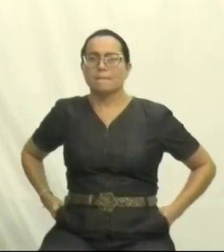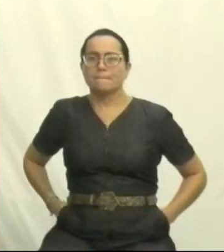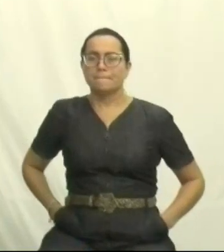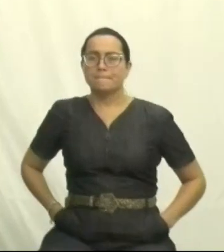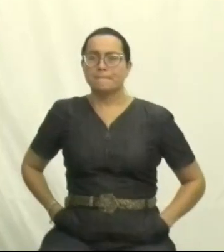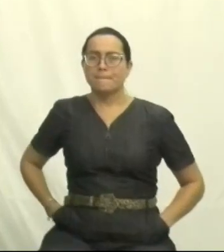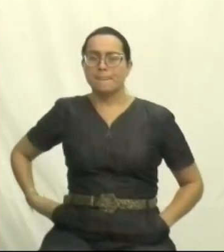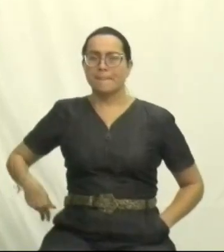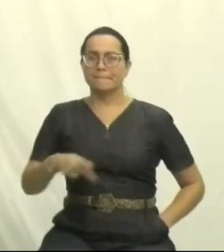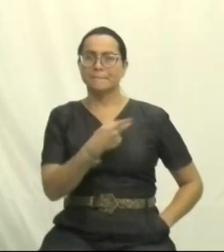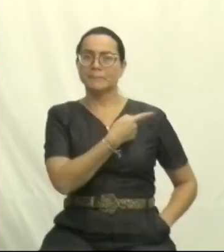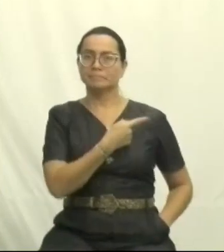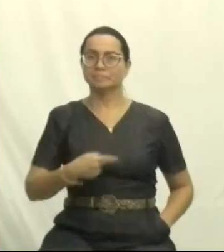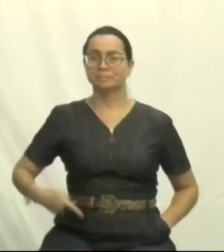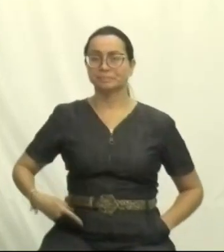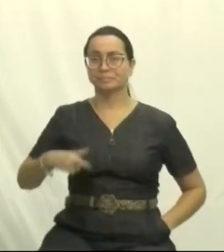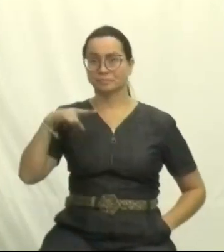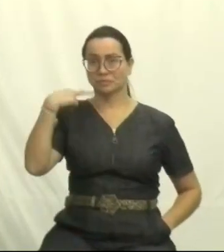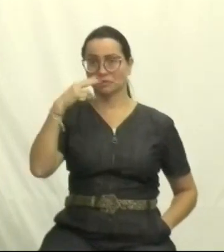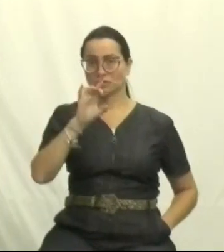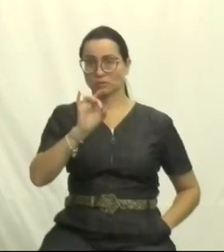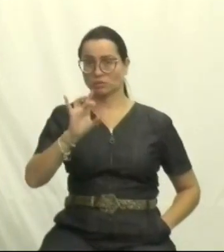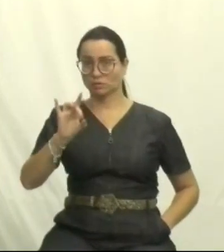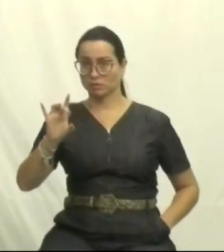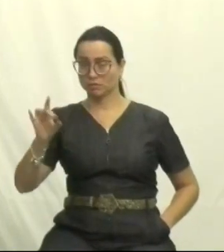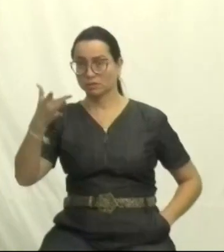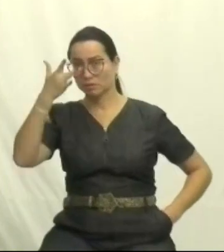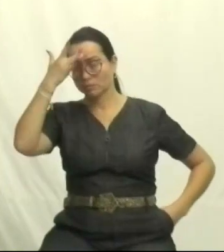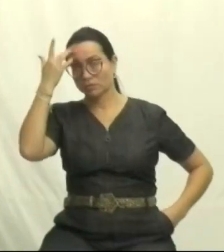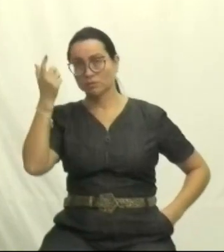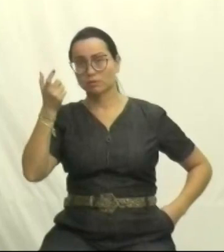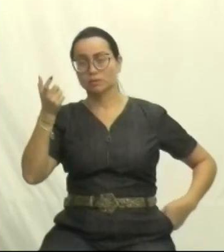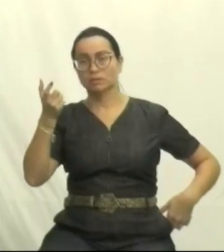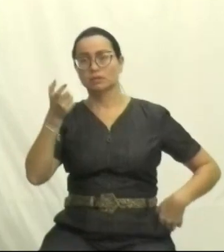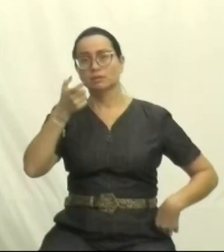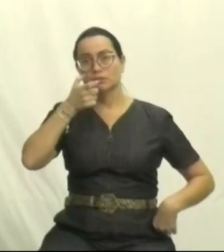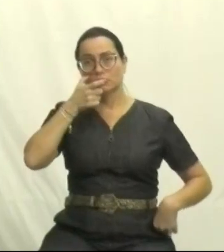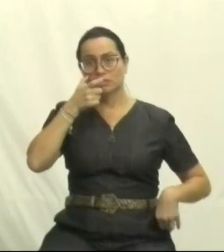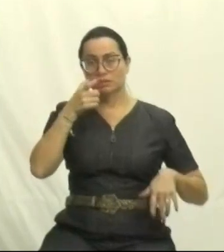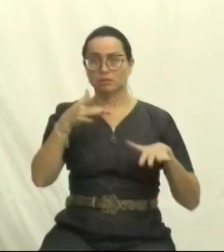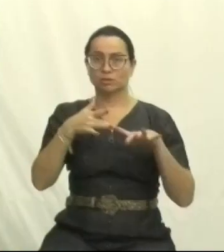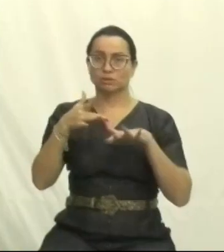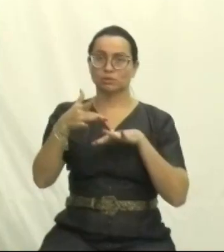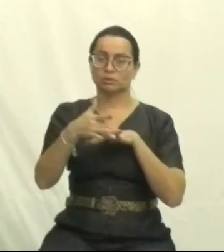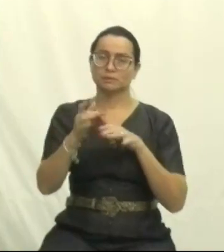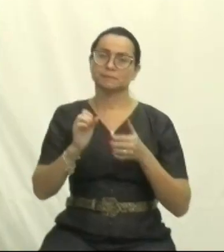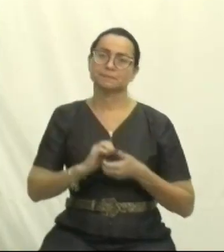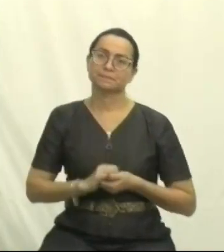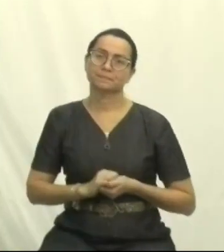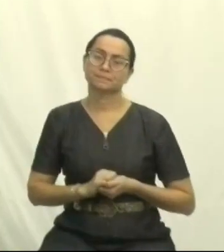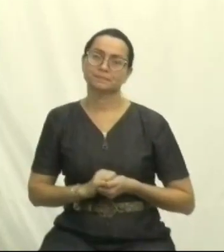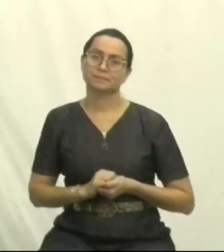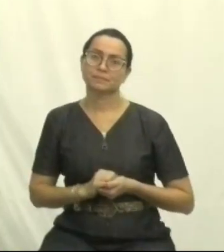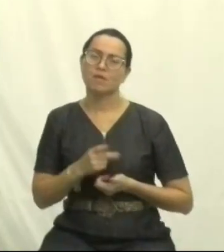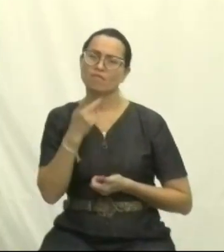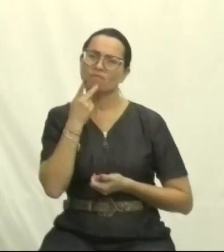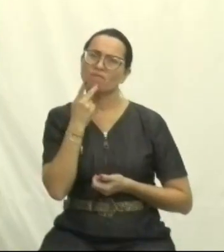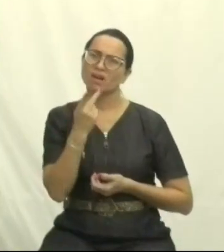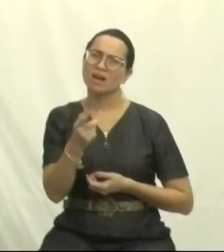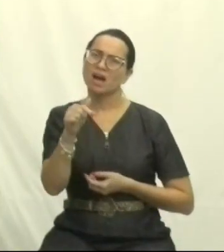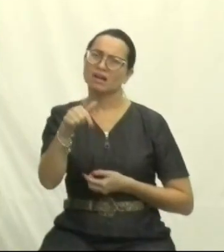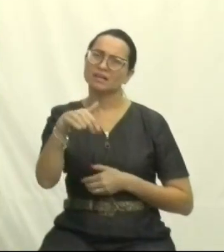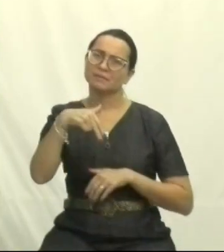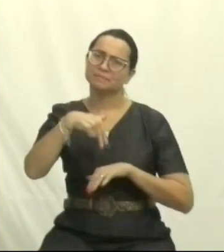Senhor presidente, vereadores e vereadoras, o público que nos assiste, eu trago à tribuna um assunto mais